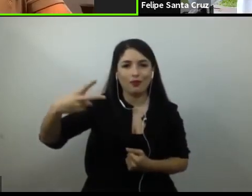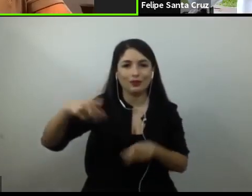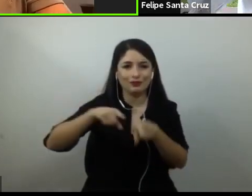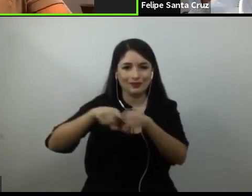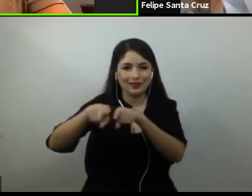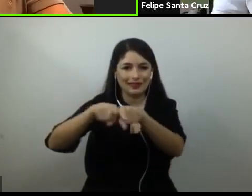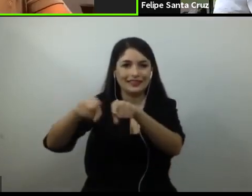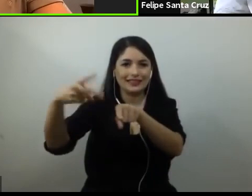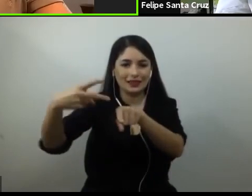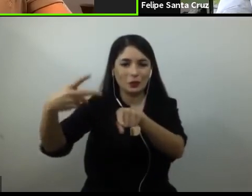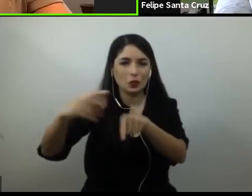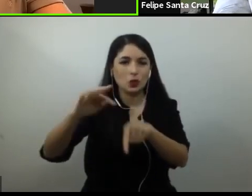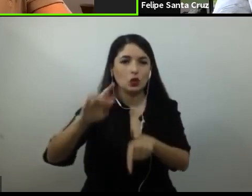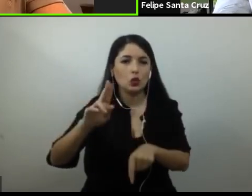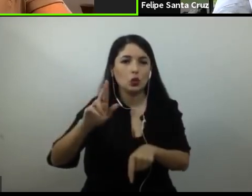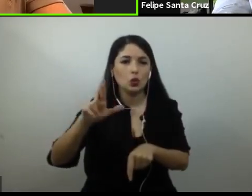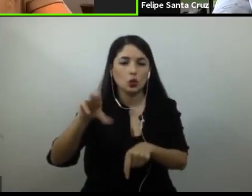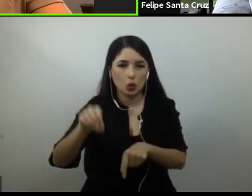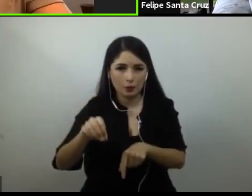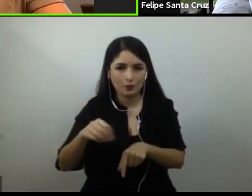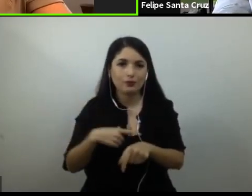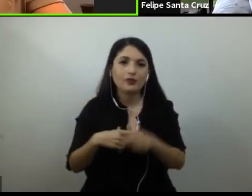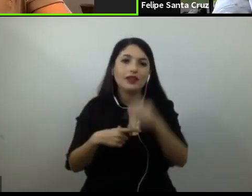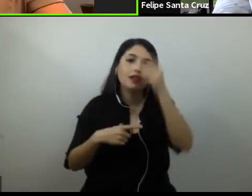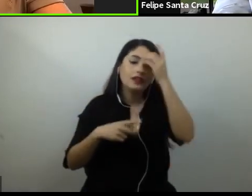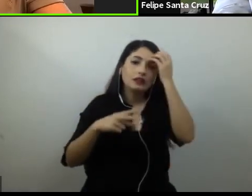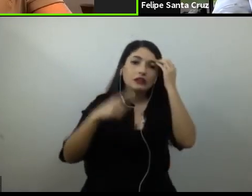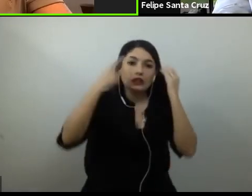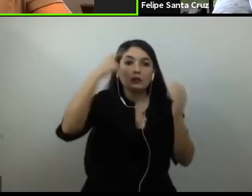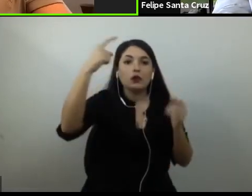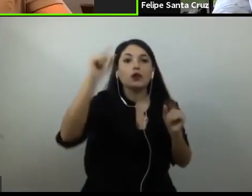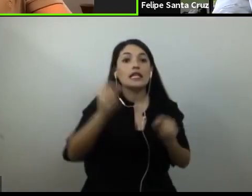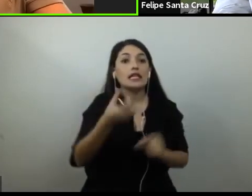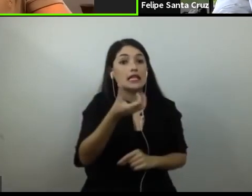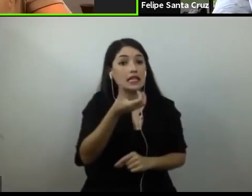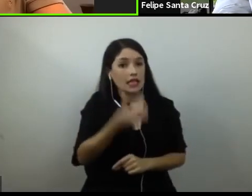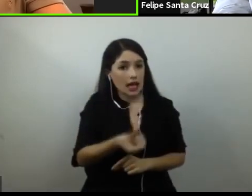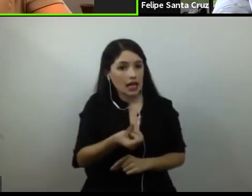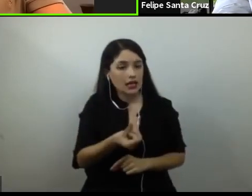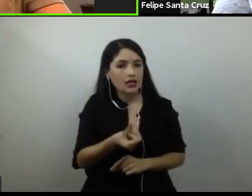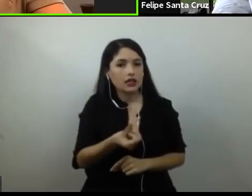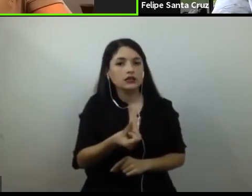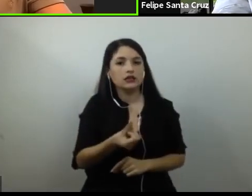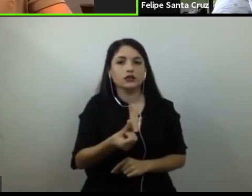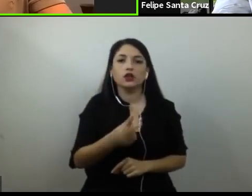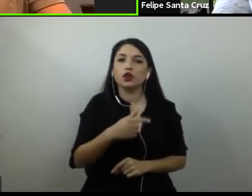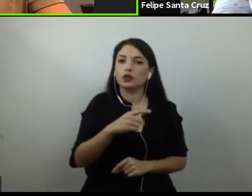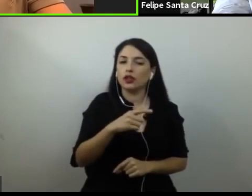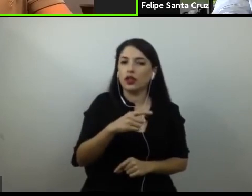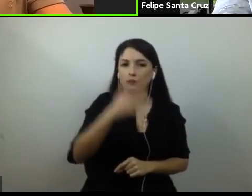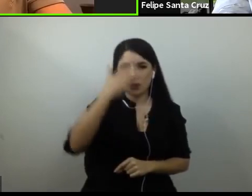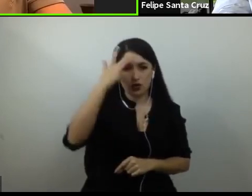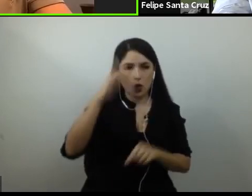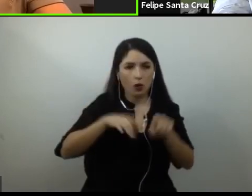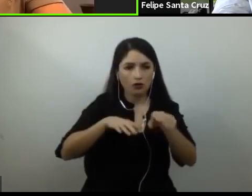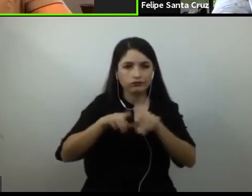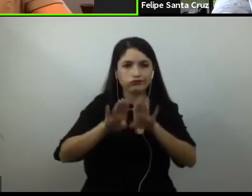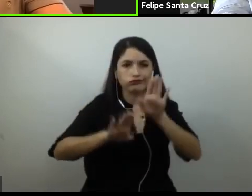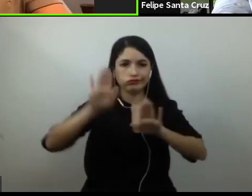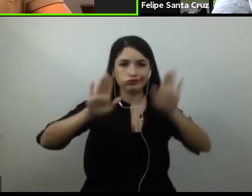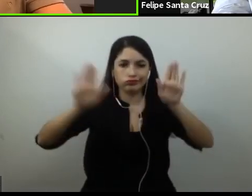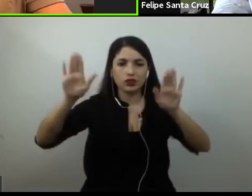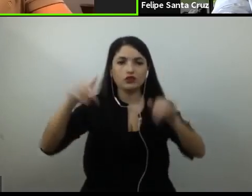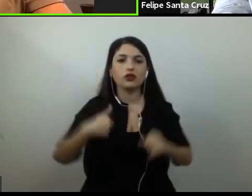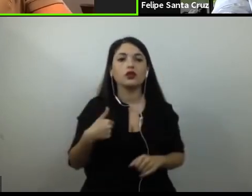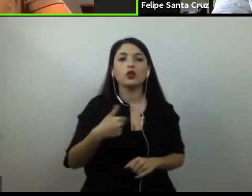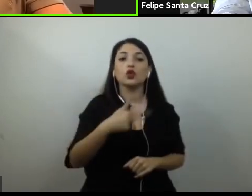artigo que 6 candidatos a governador que foram para o segundo turno, 3 do PSDB e